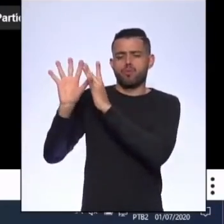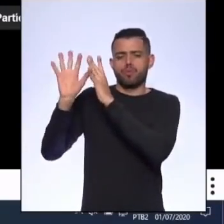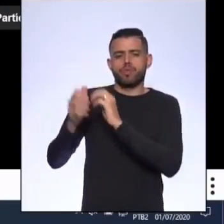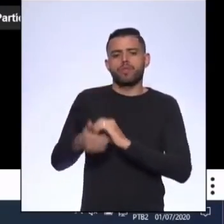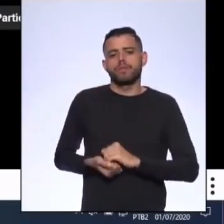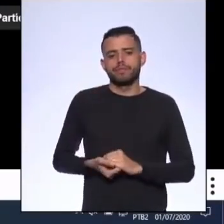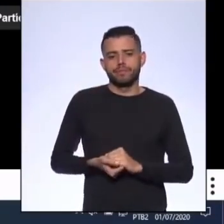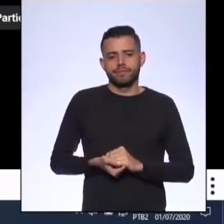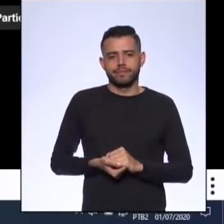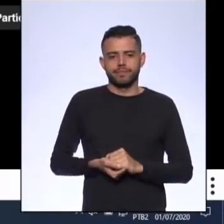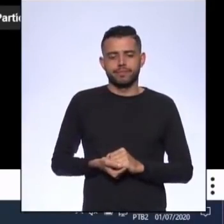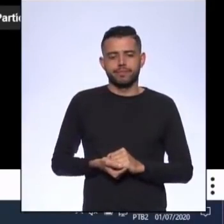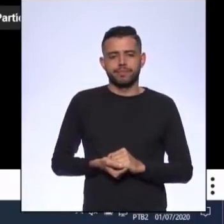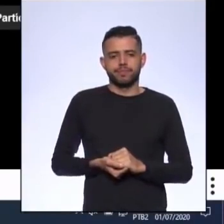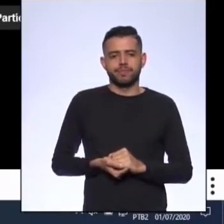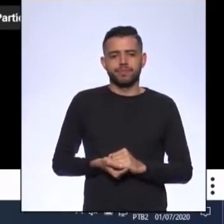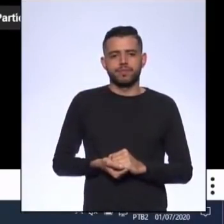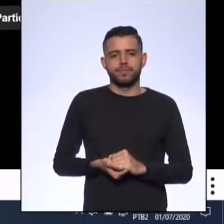certo?